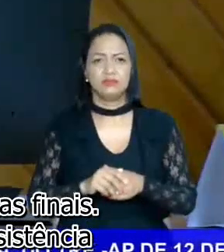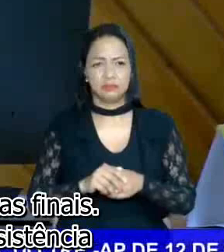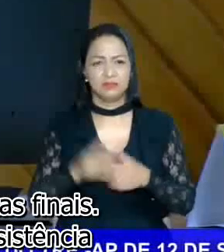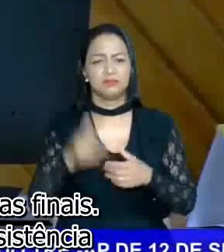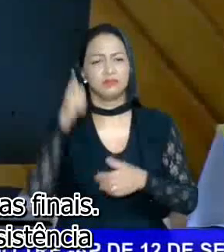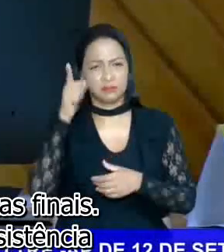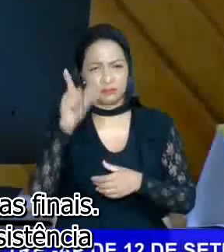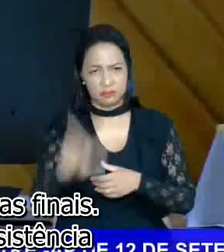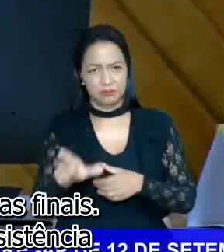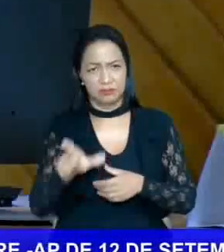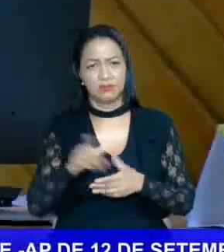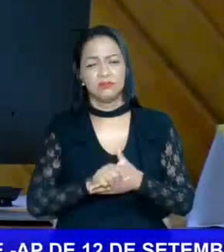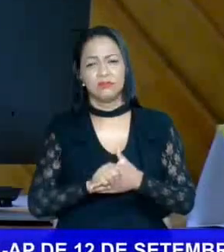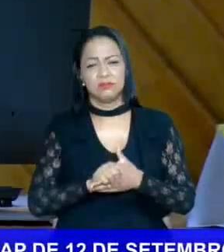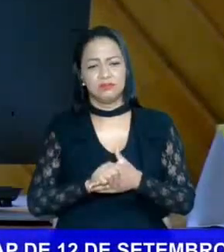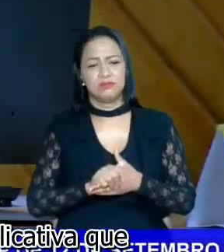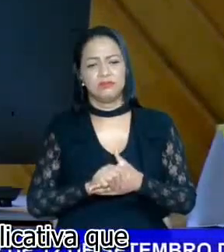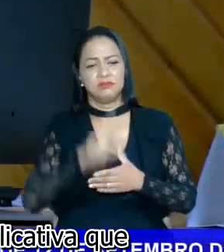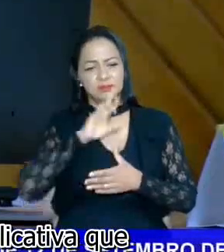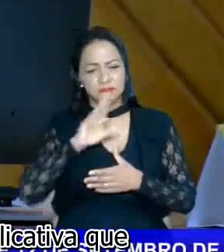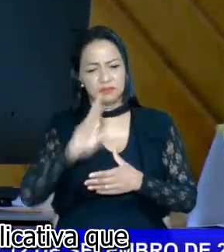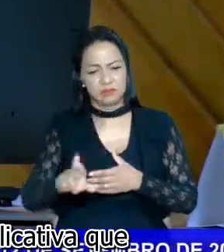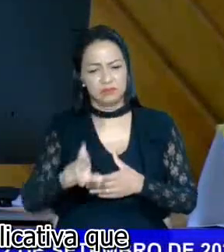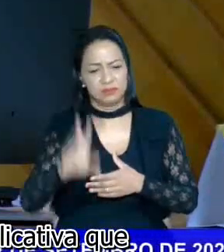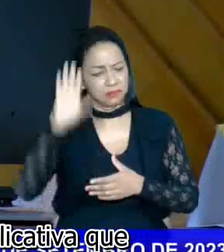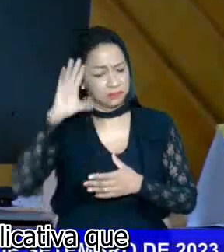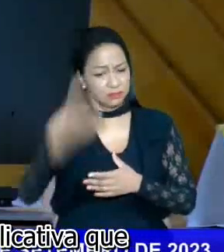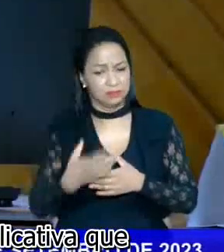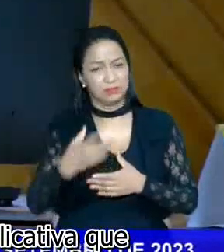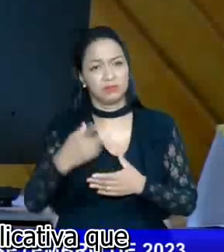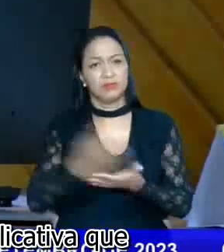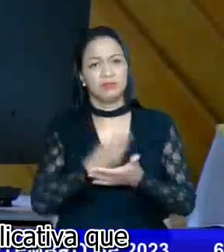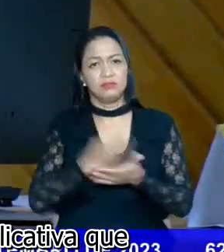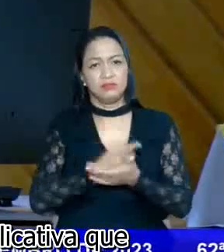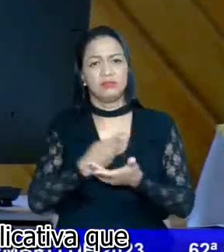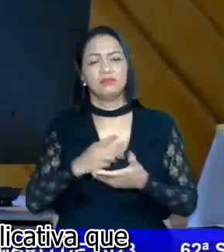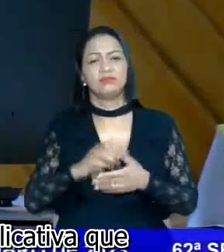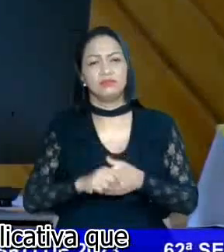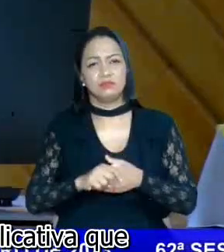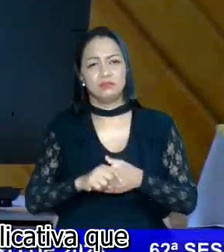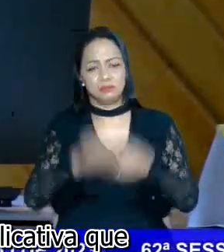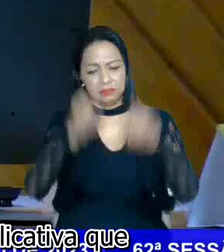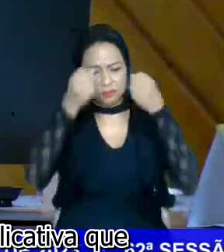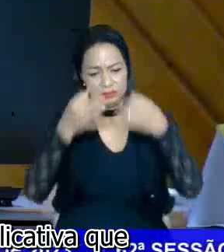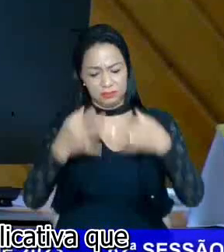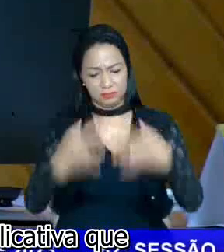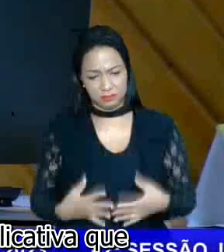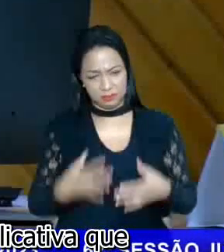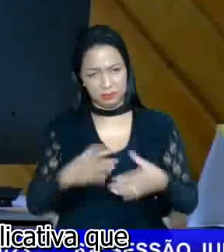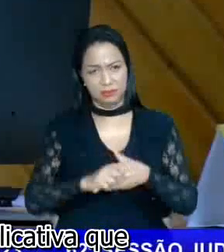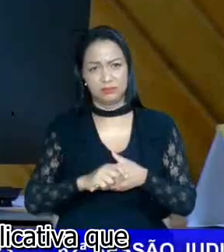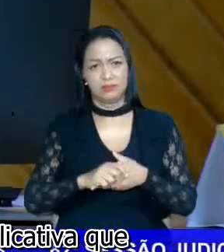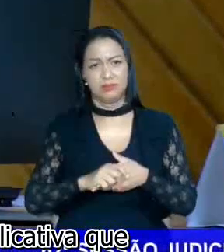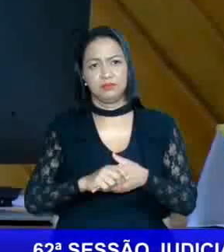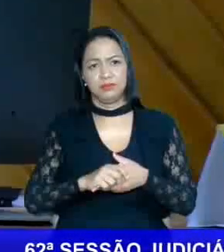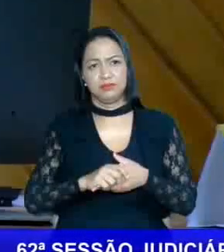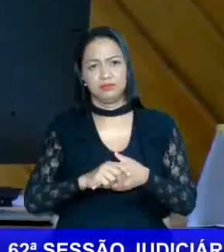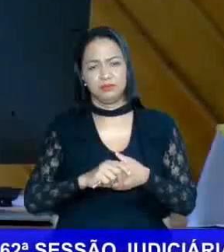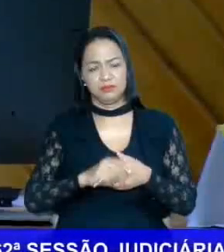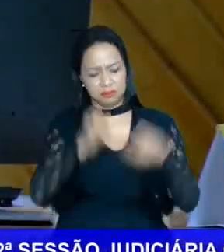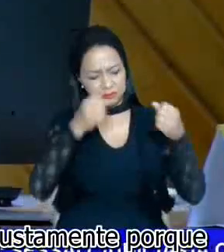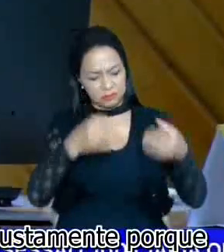a contento a inconsistência. Ademais disso, ele justificou, através de sua nota